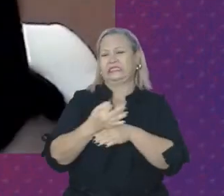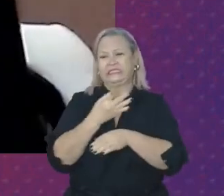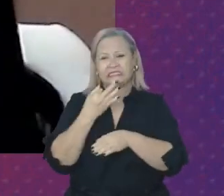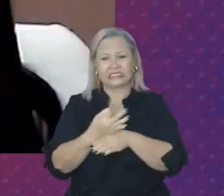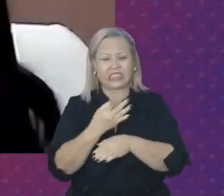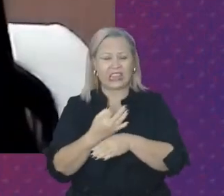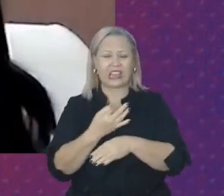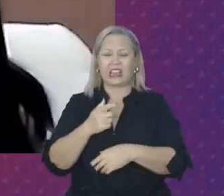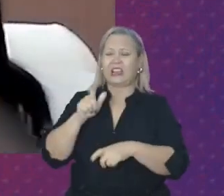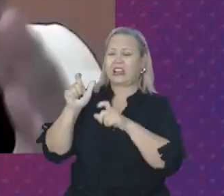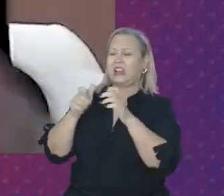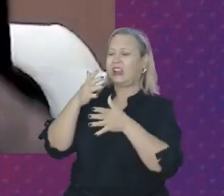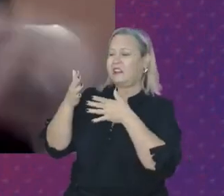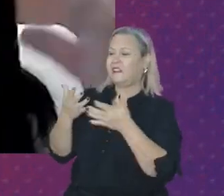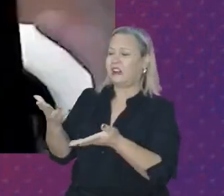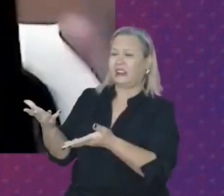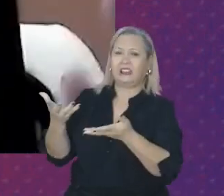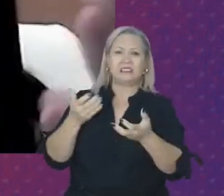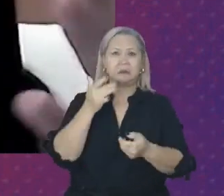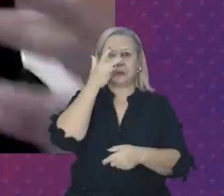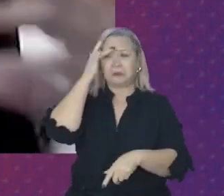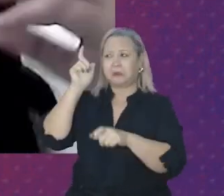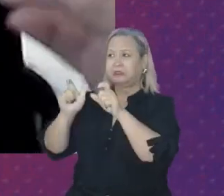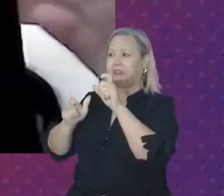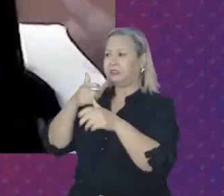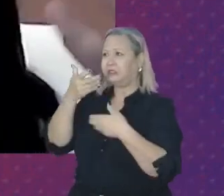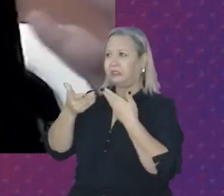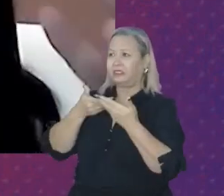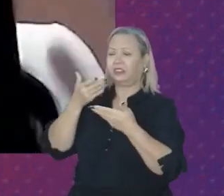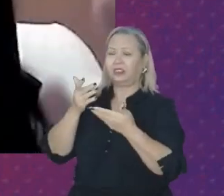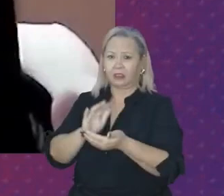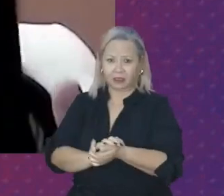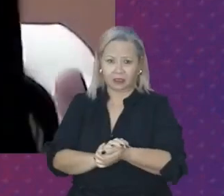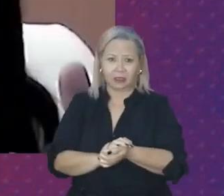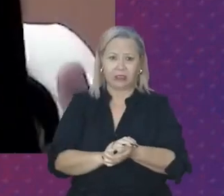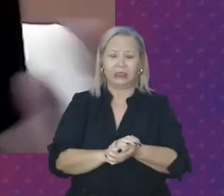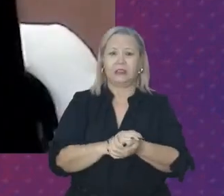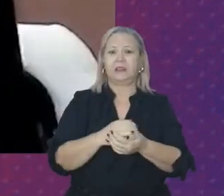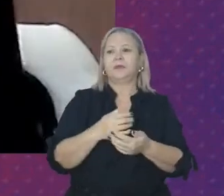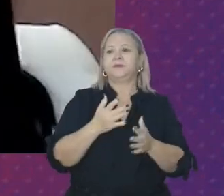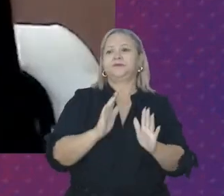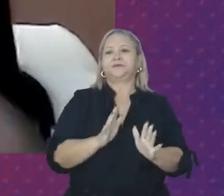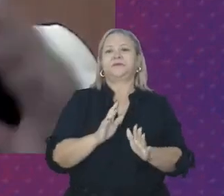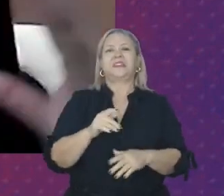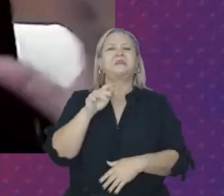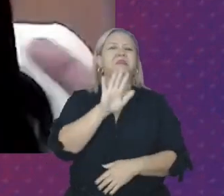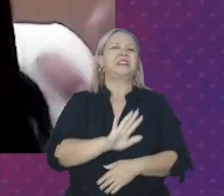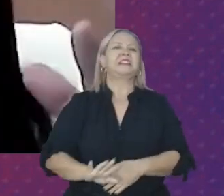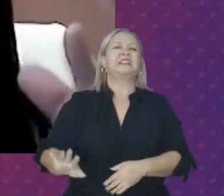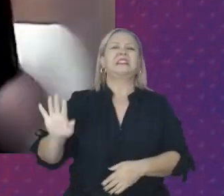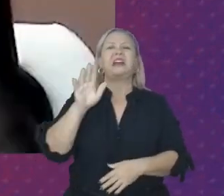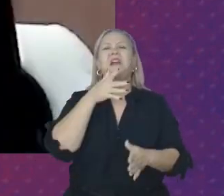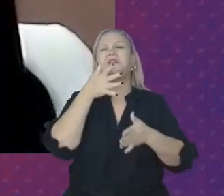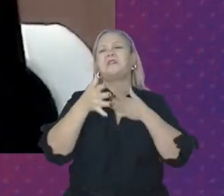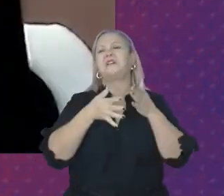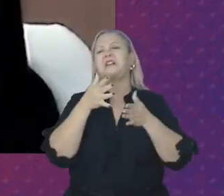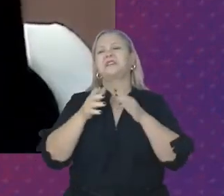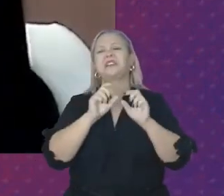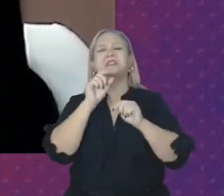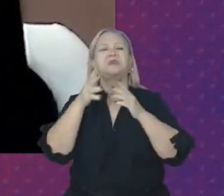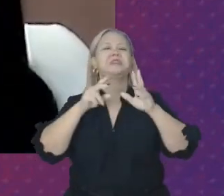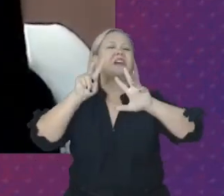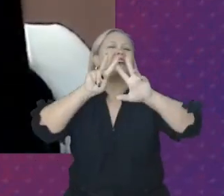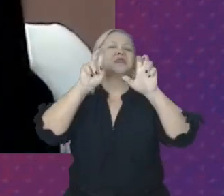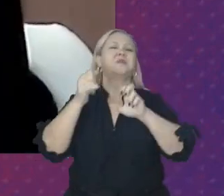recebeu fulano, conversou com ciclano, sempre de maneira genérica, dizendo que você está discutindo